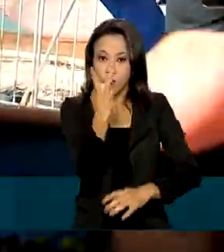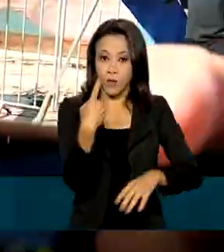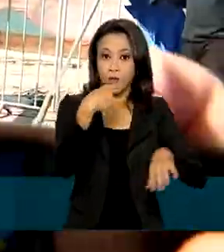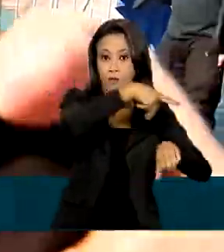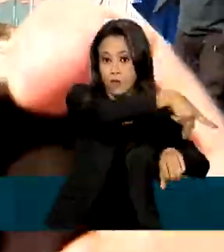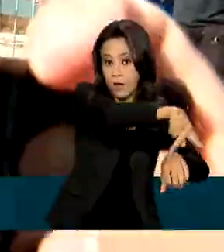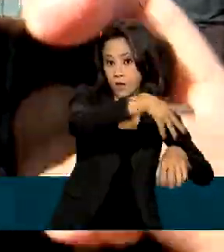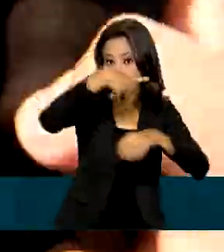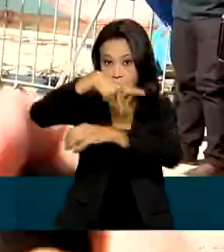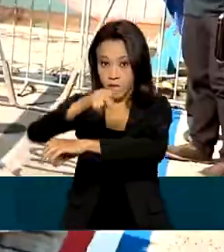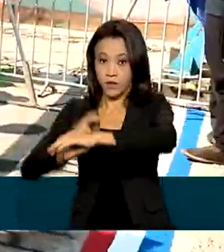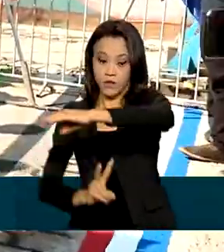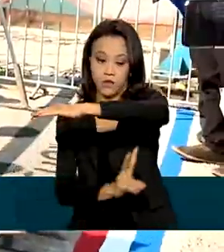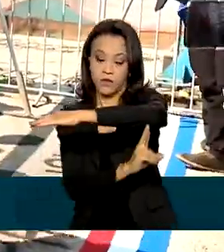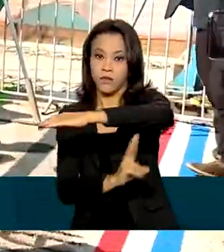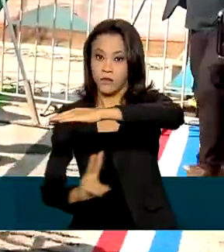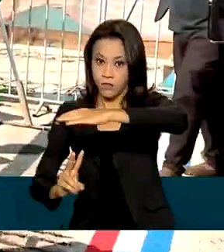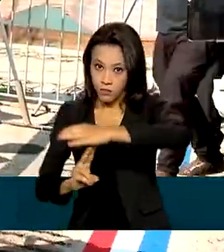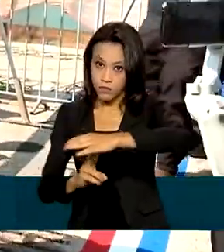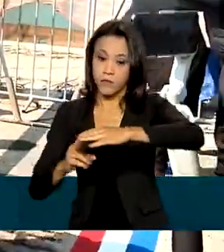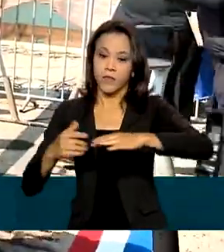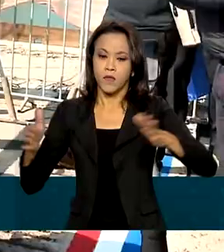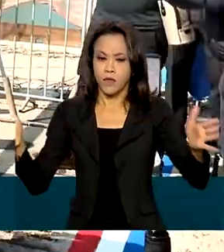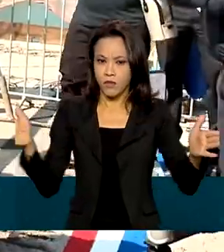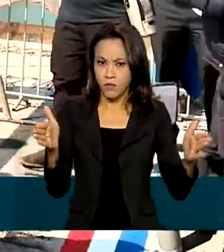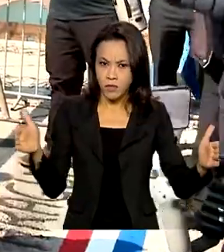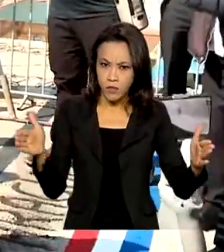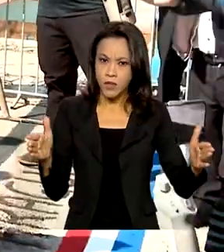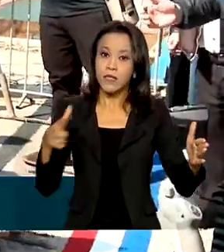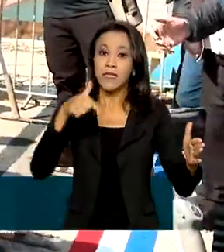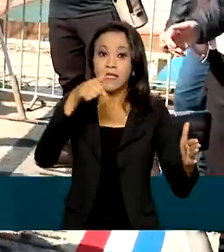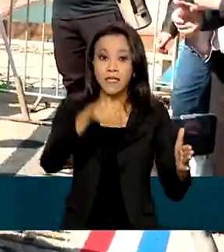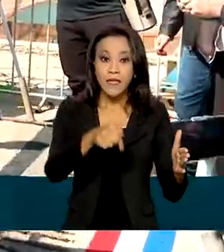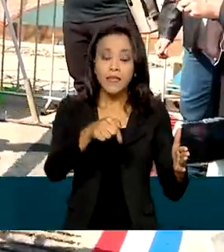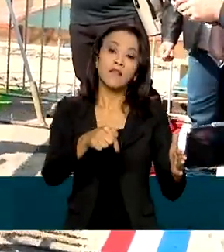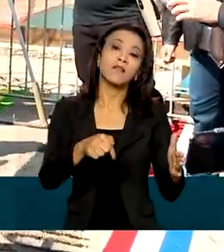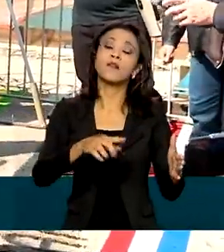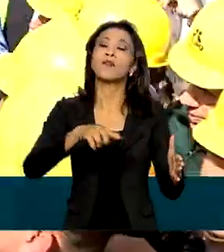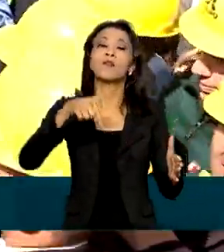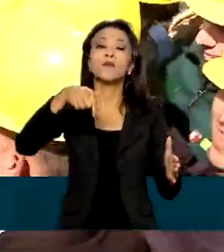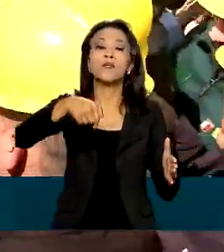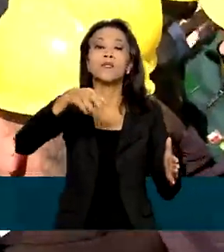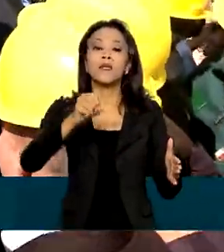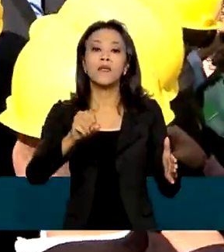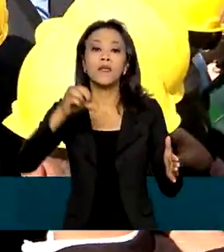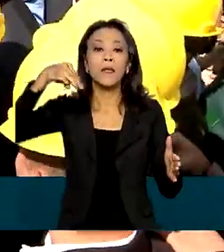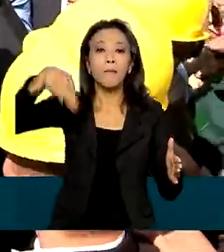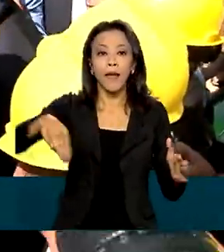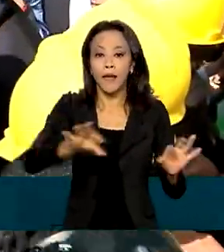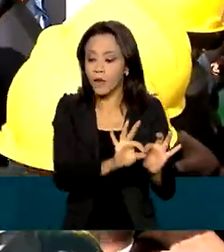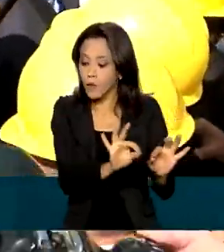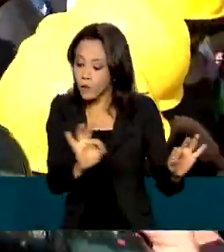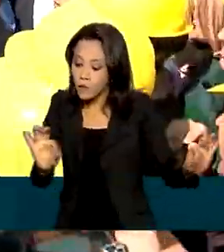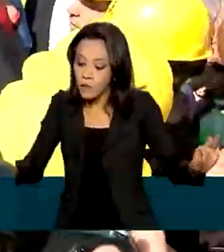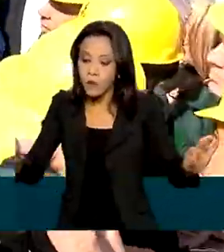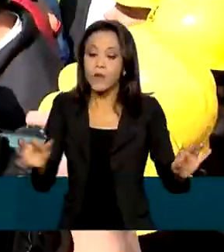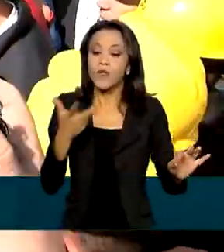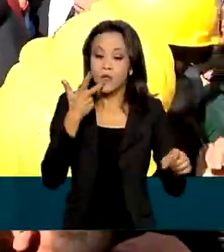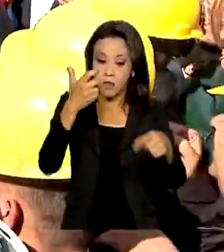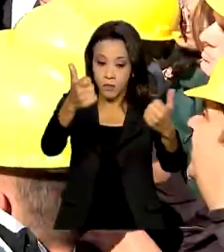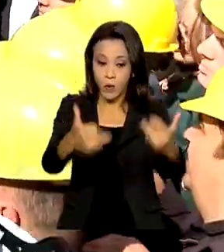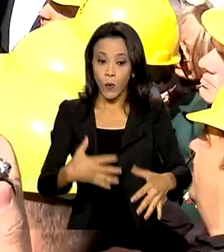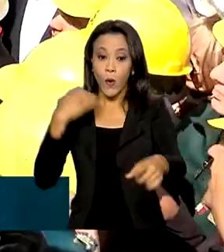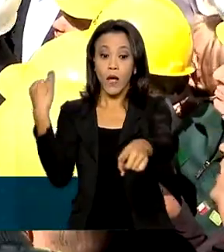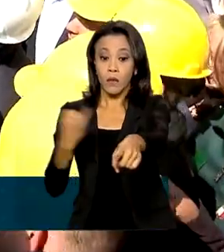paraguaio de Presidente Franco ao longo de 760 metros do presidente ressaltou a importância do crescimento econômico